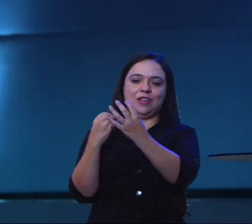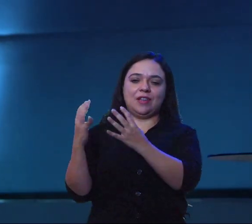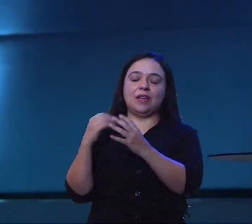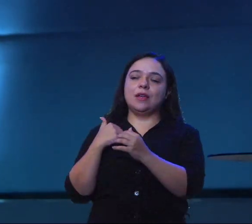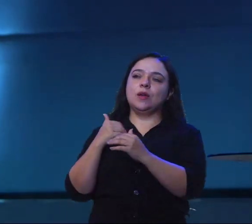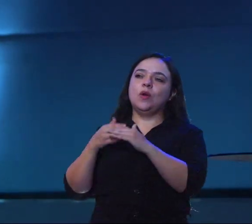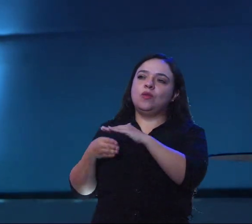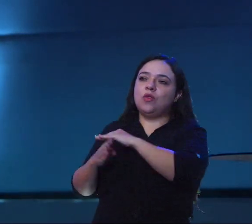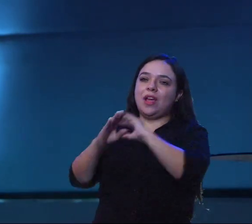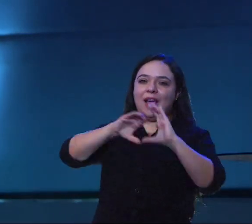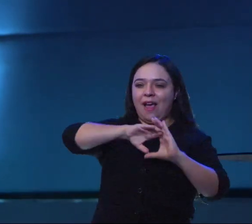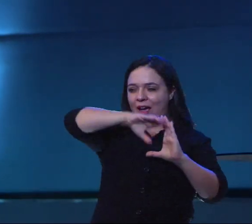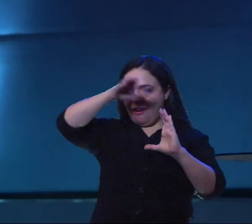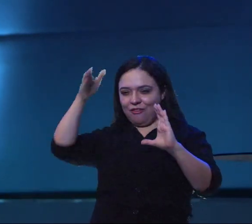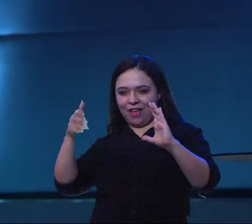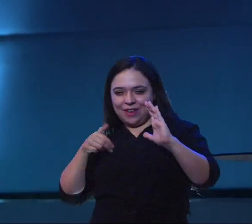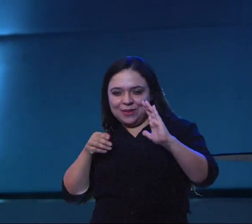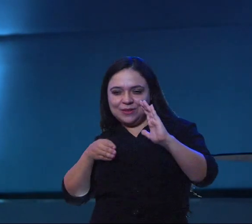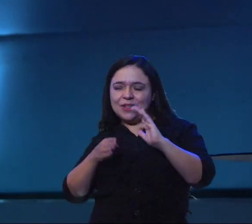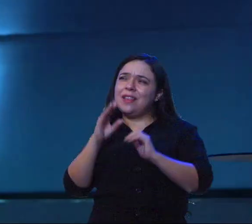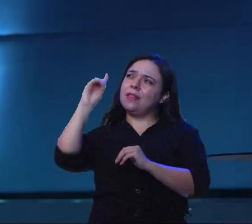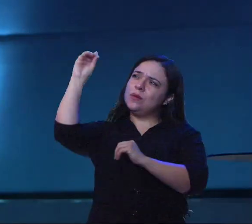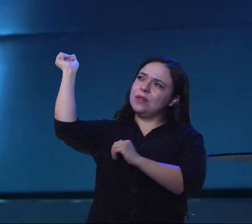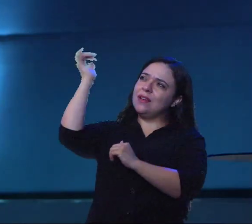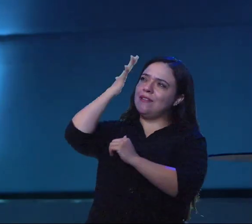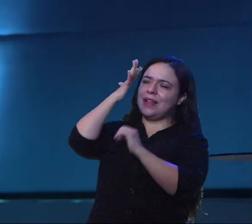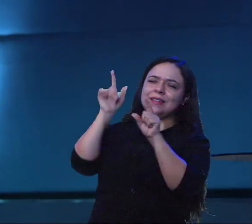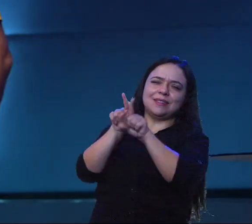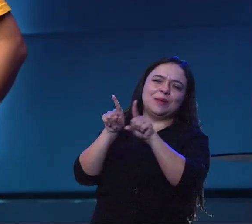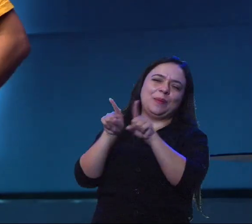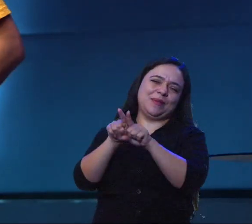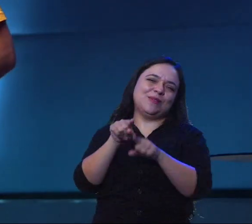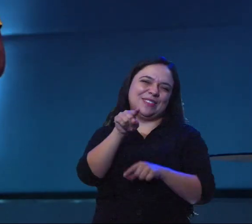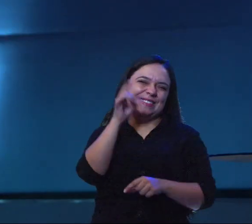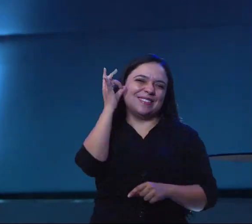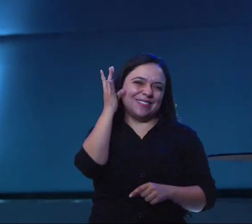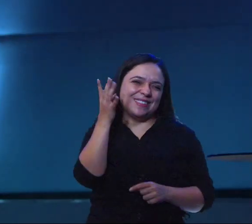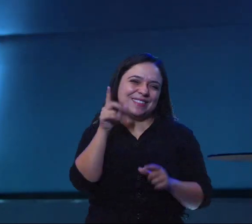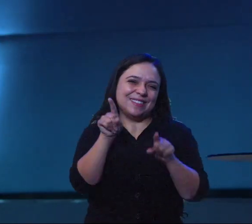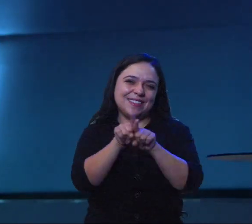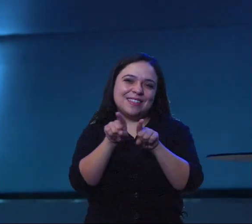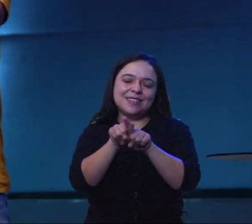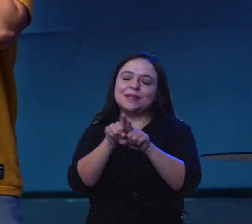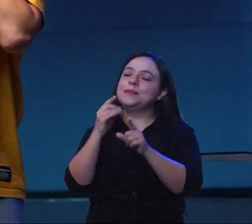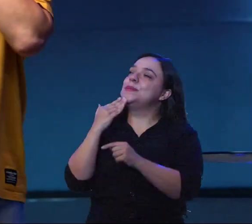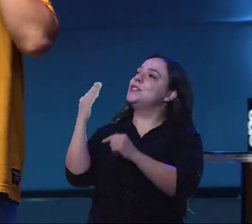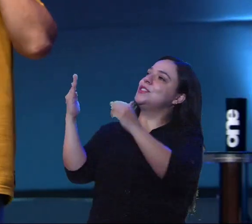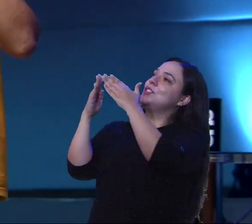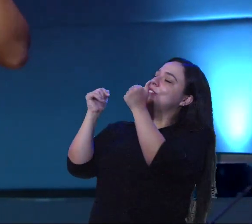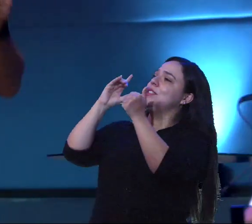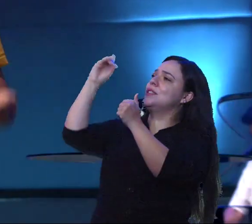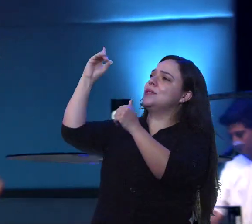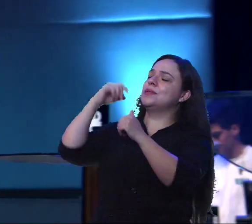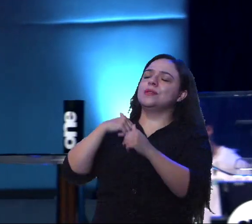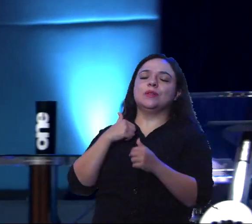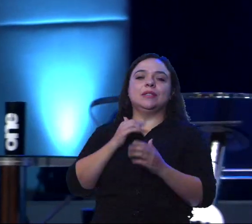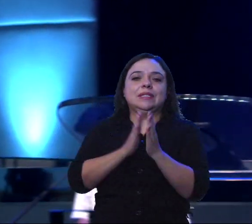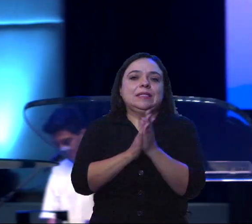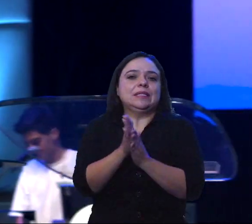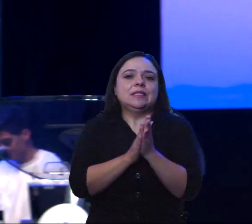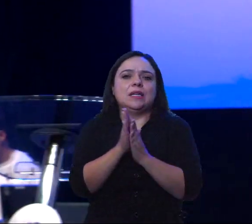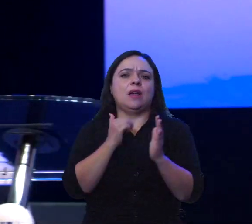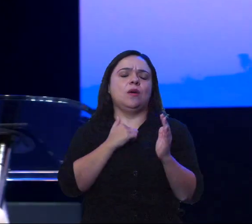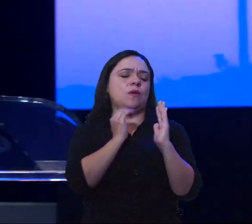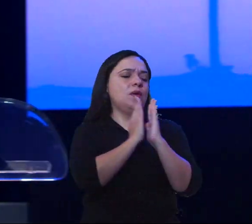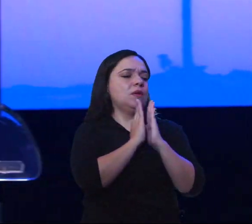também, né? Fala a verdade, você queria também, né? Você também não é fácil que nem eu, né? E eu estava meio ansioso, eu estava